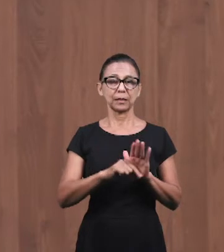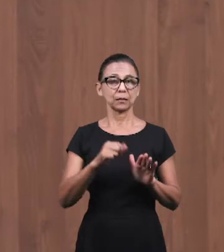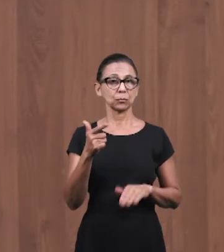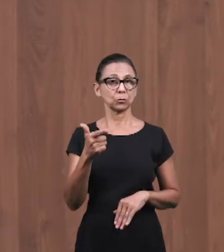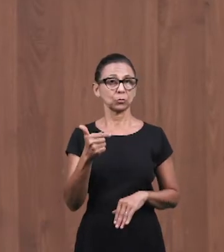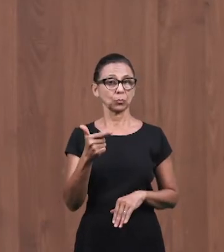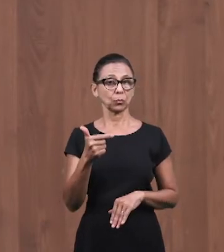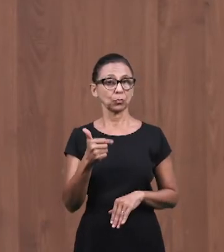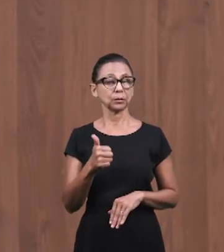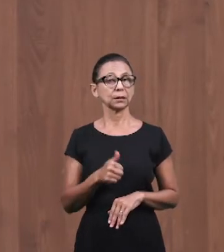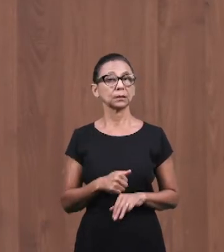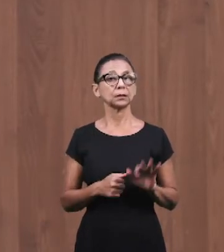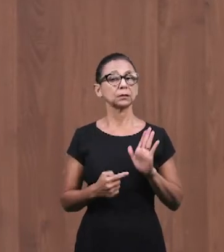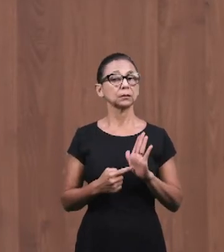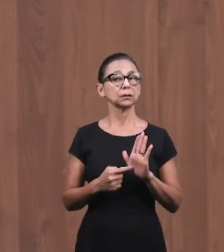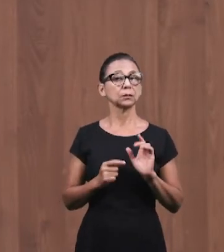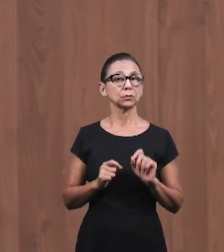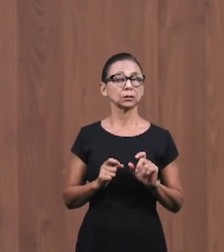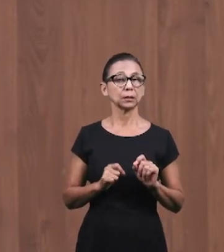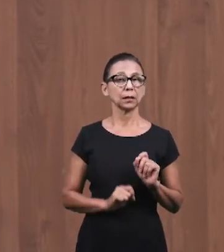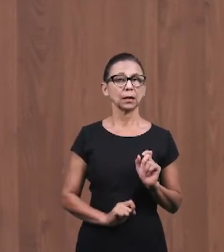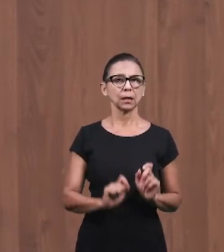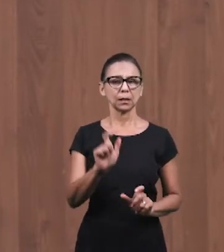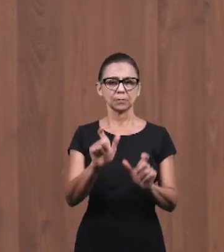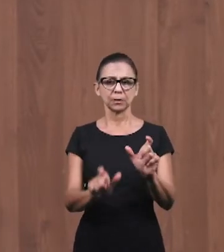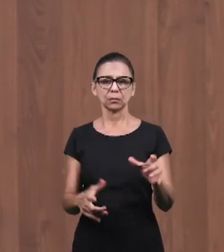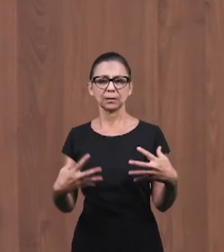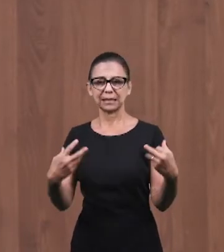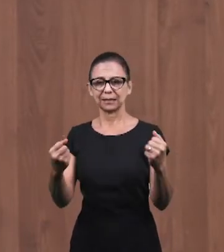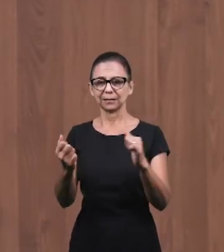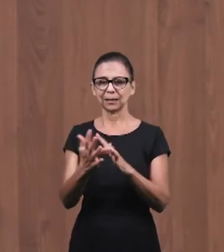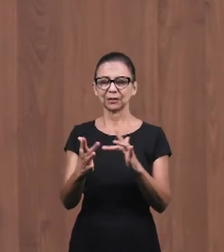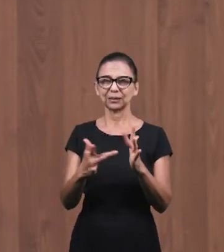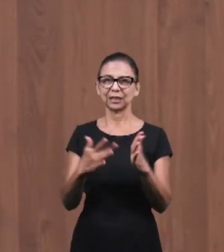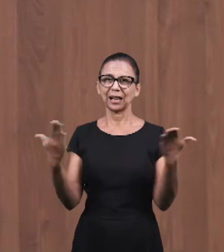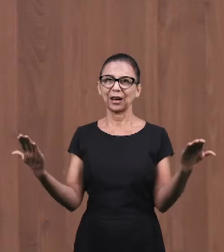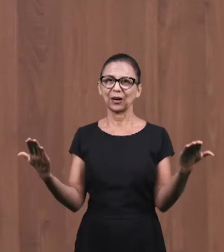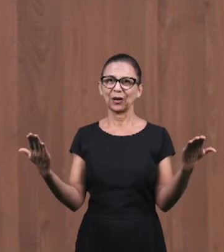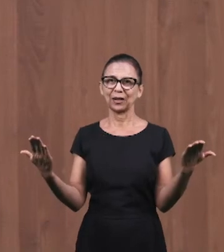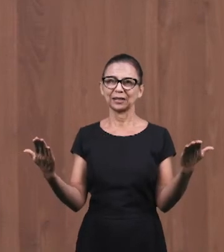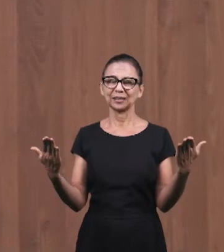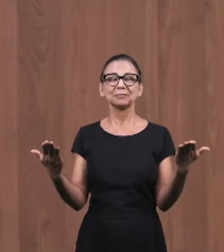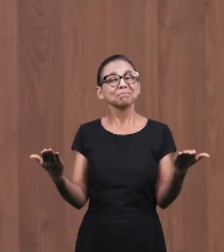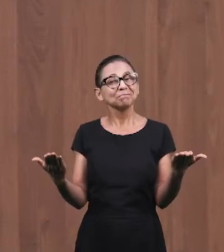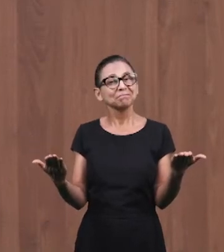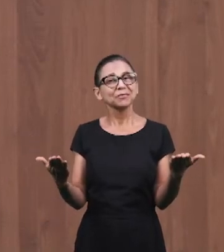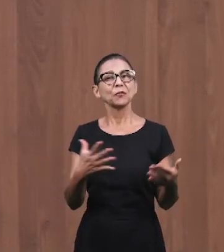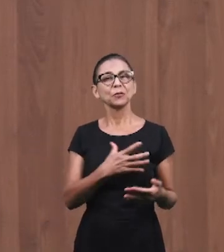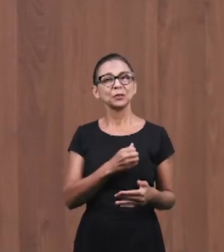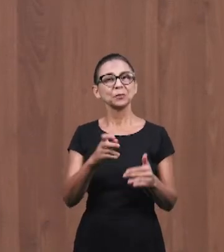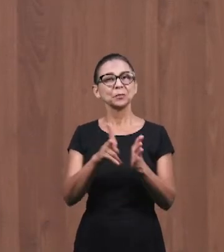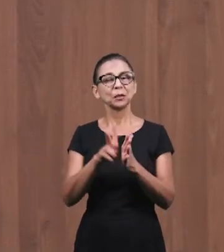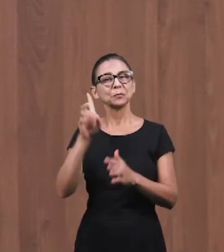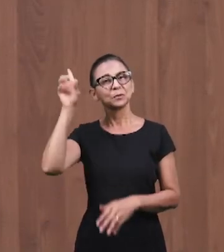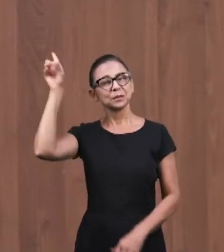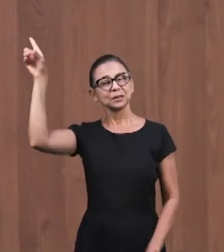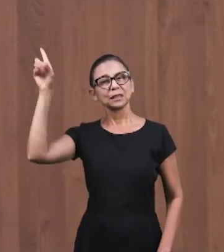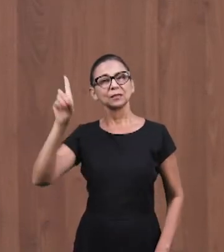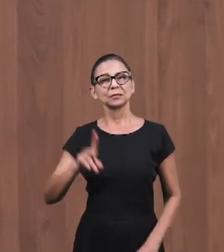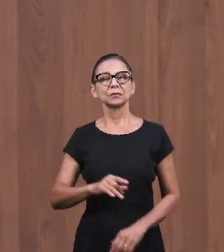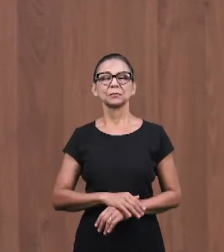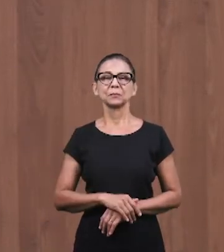verso 12, afirma: aqueles que receberam a Jesus se tornaram filhos de Deus. E a